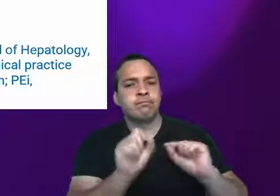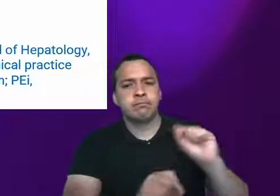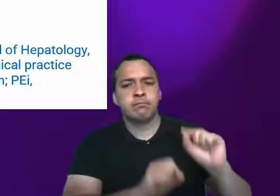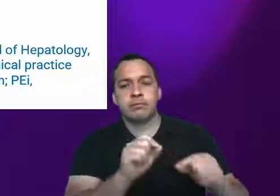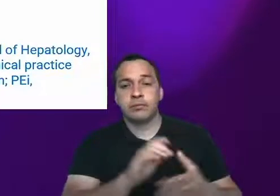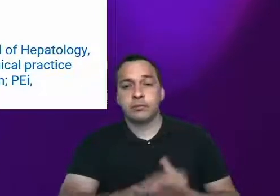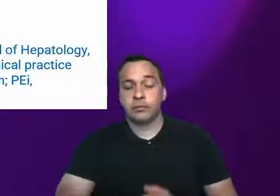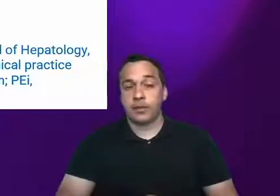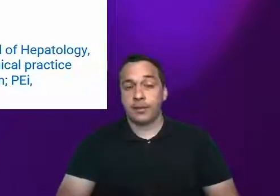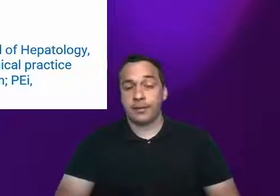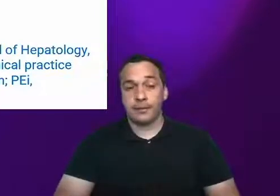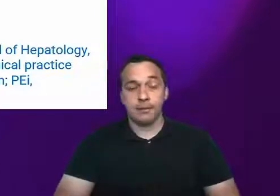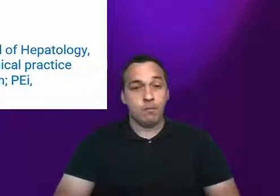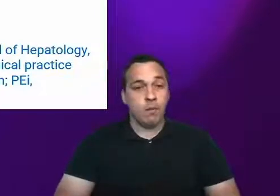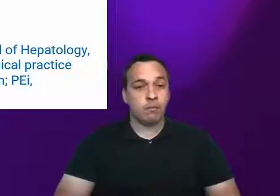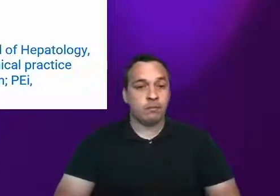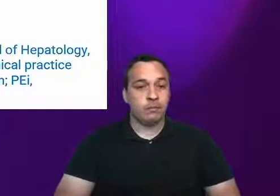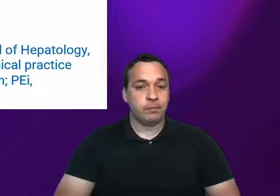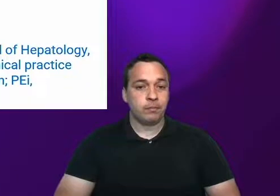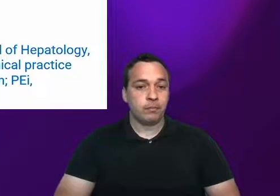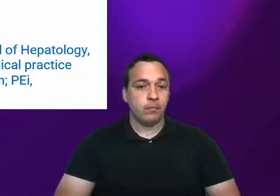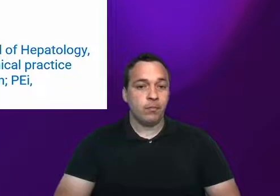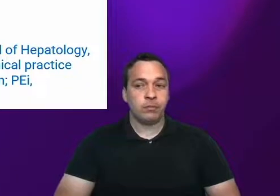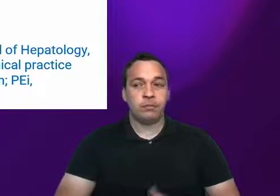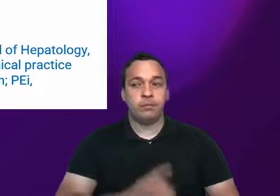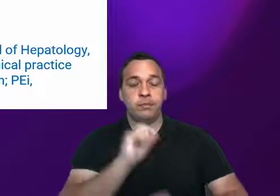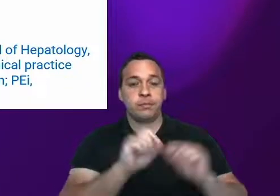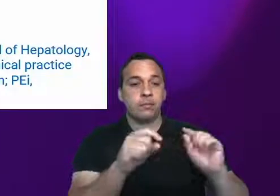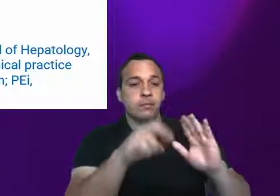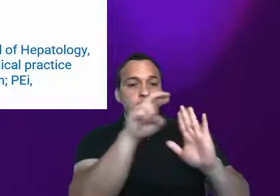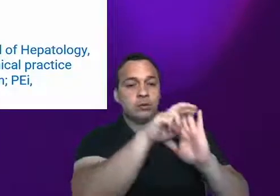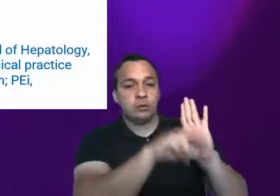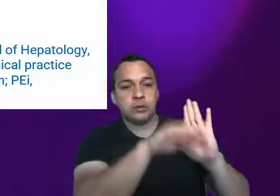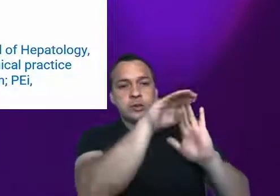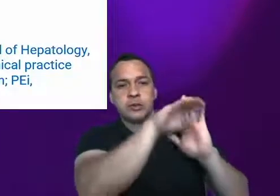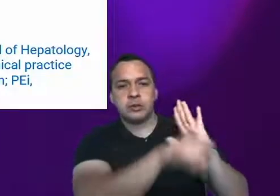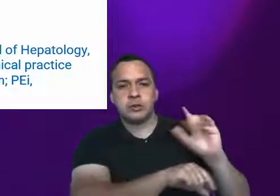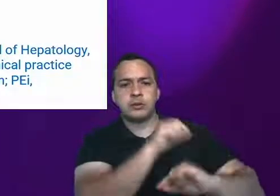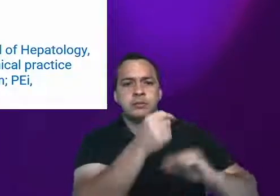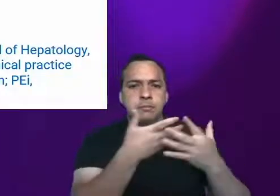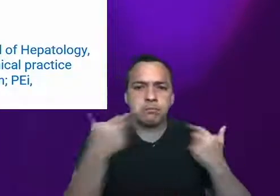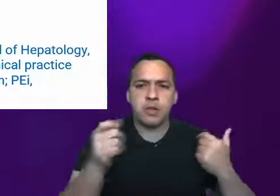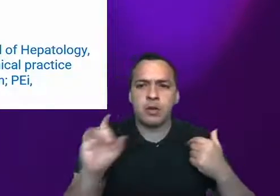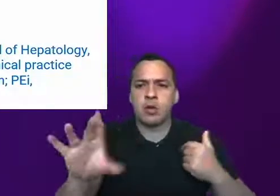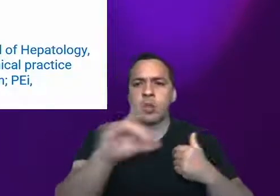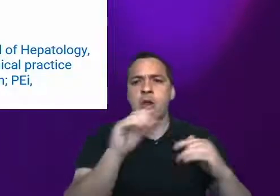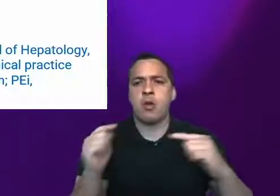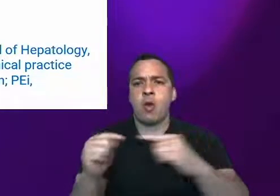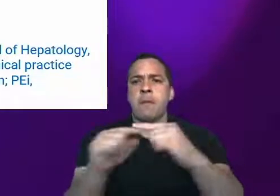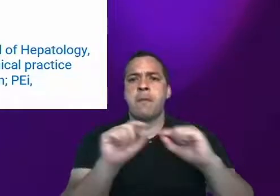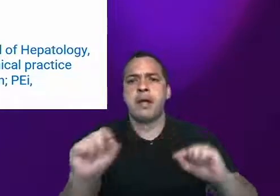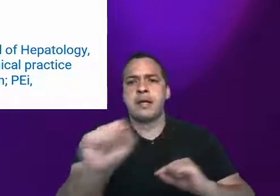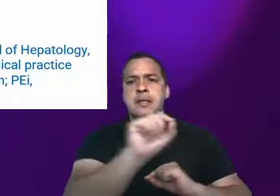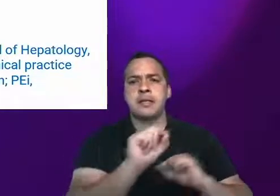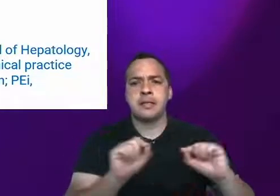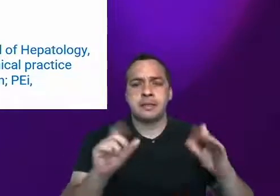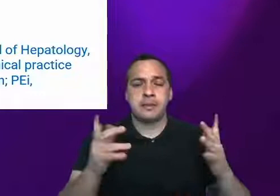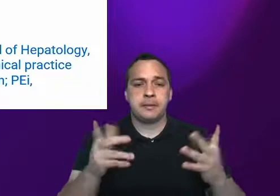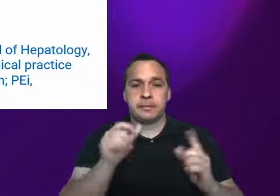vista de protocolo e definição para o que era melhor para cada paciente, né,